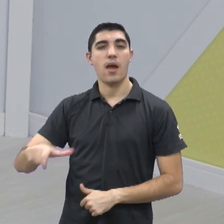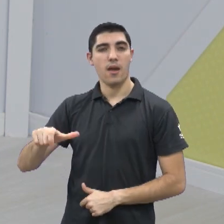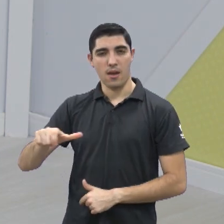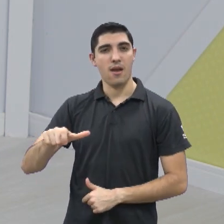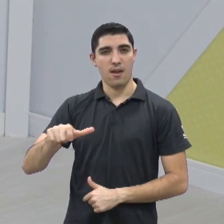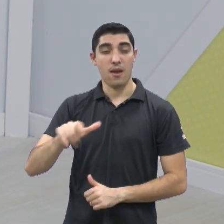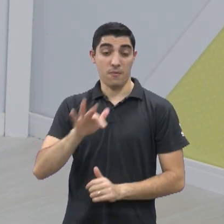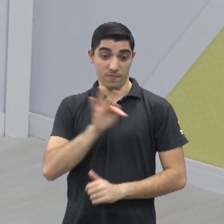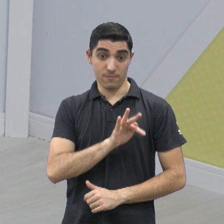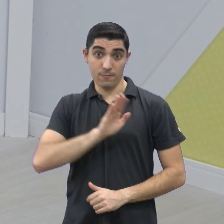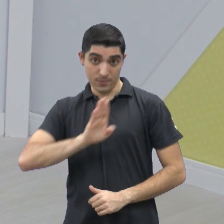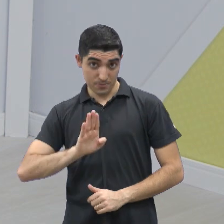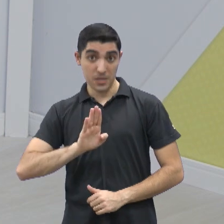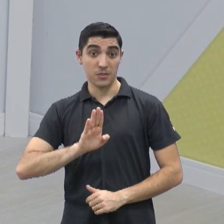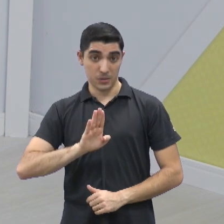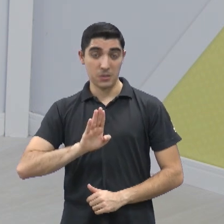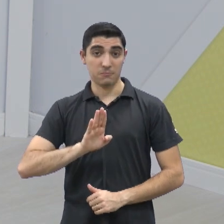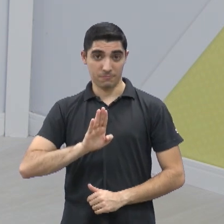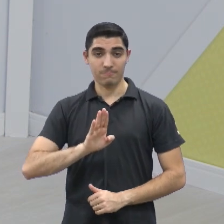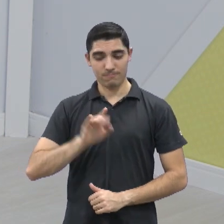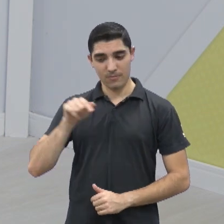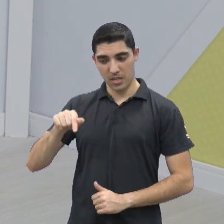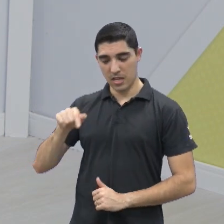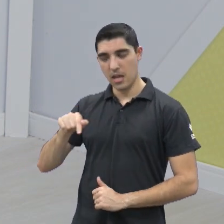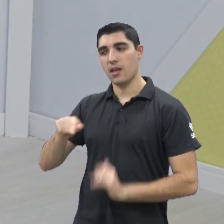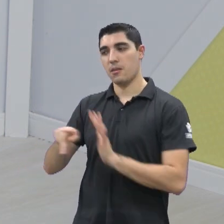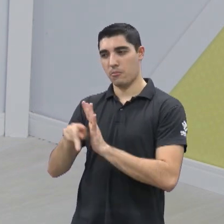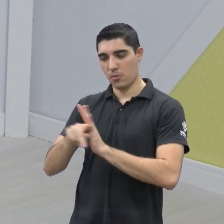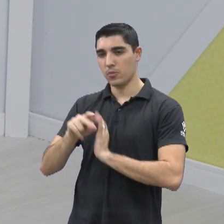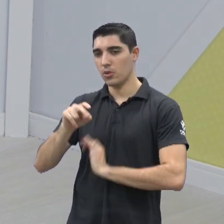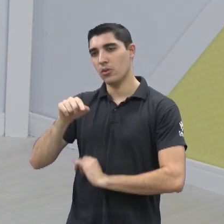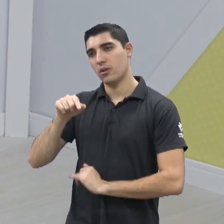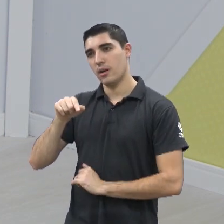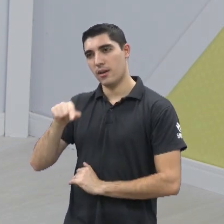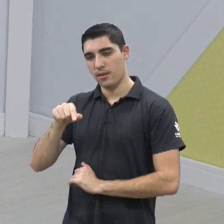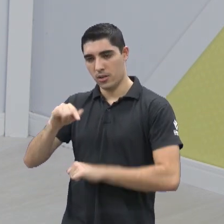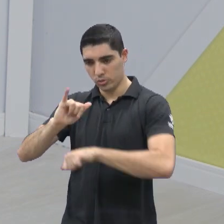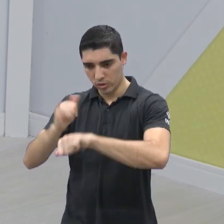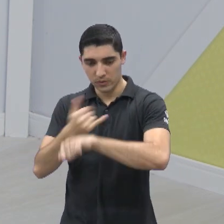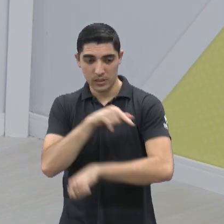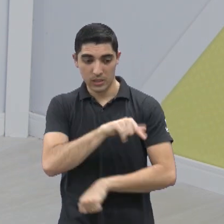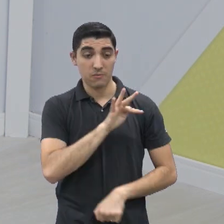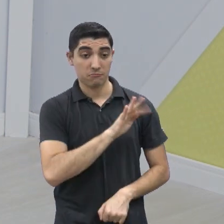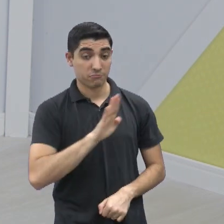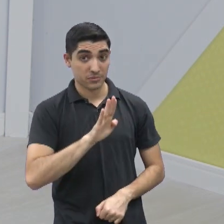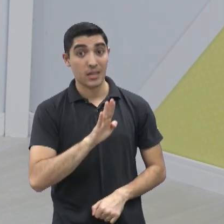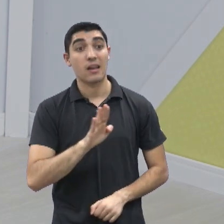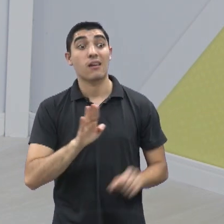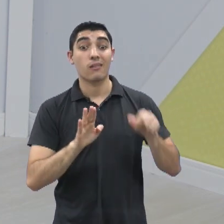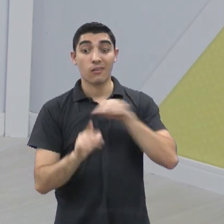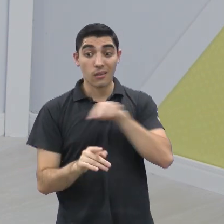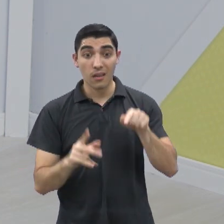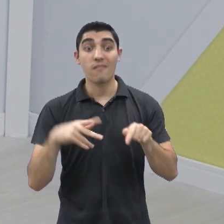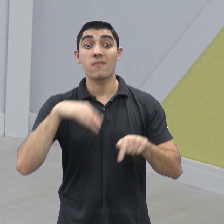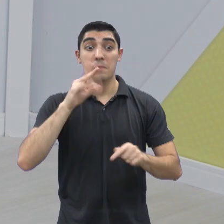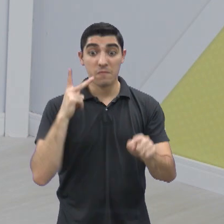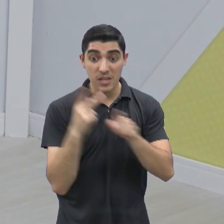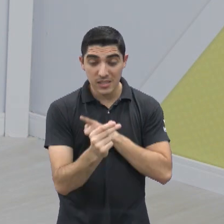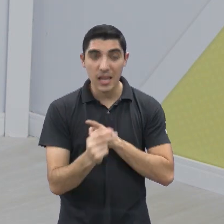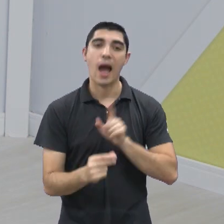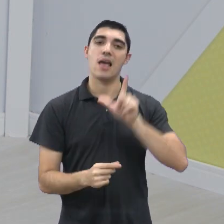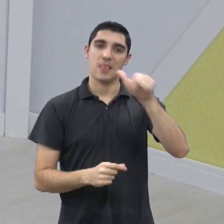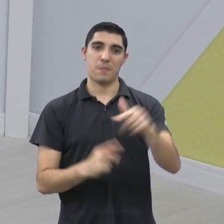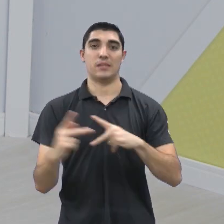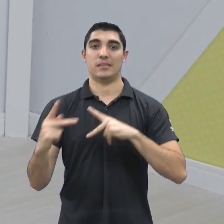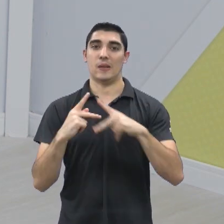primeiro contra o 8º. No cruzamento, São José vai enfrentar o vencedor de São José e Umuarama. Provavelmente vai pegar o Joinville. É